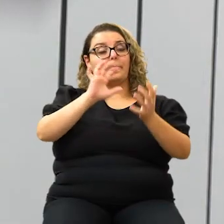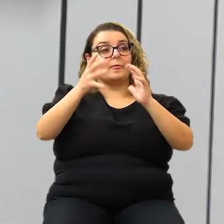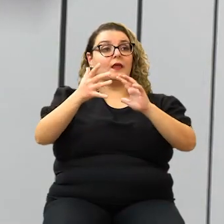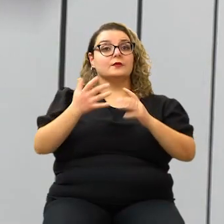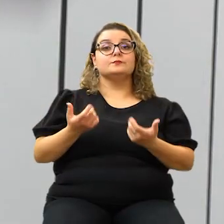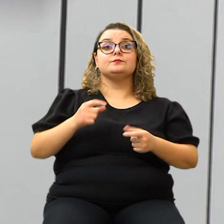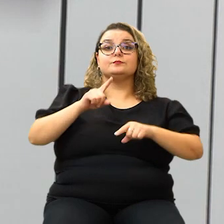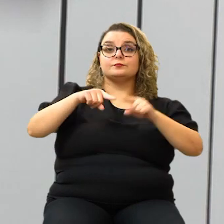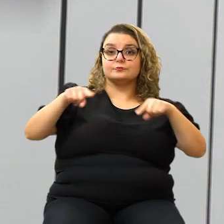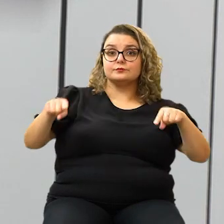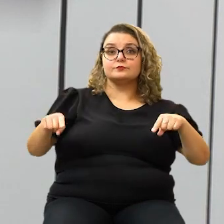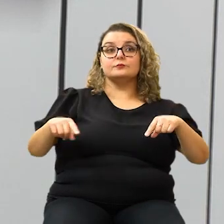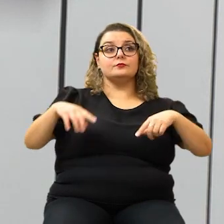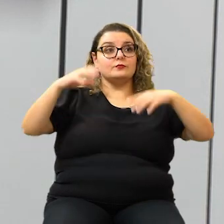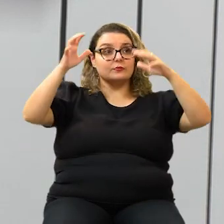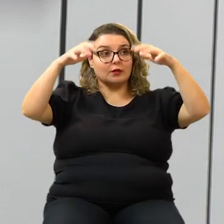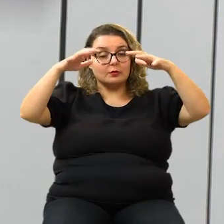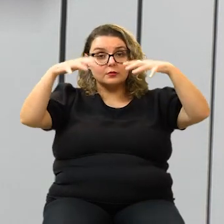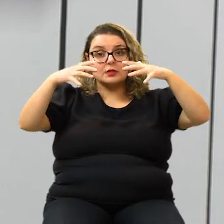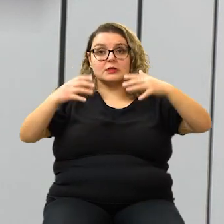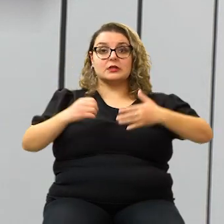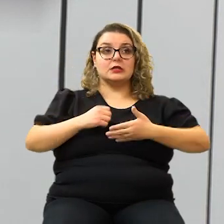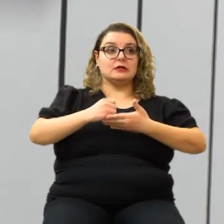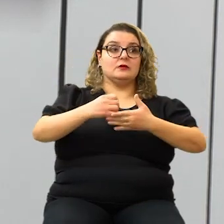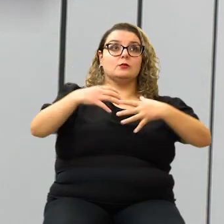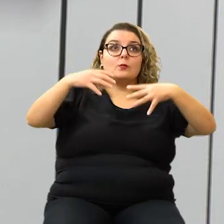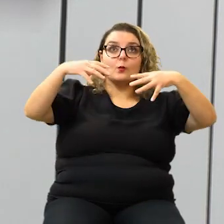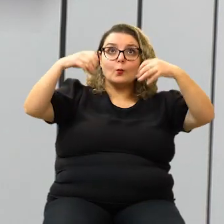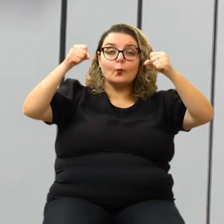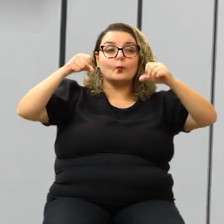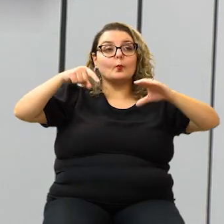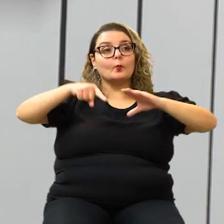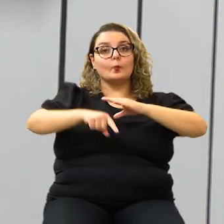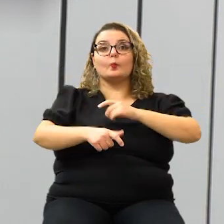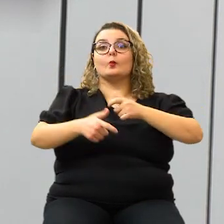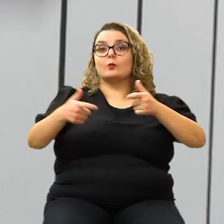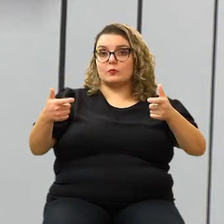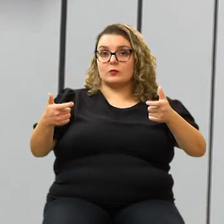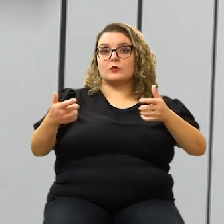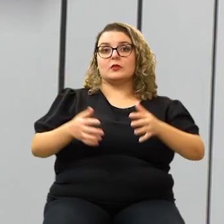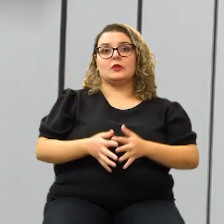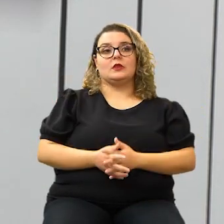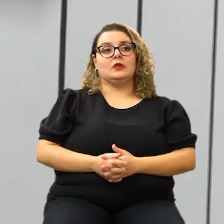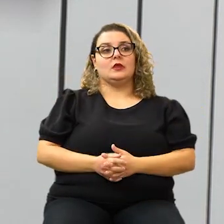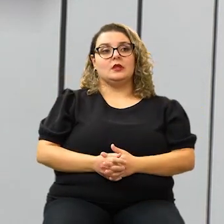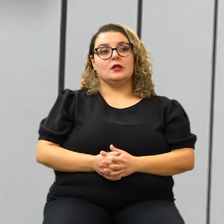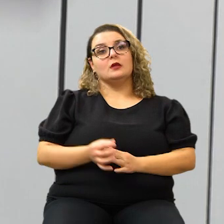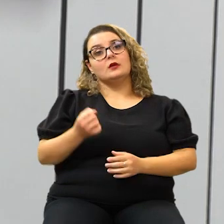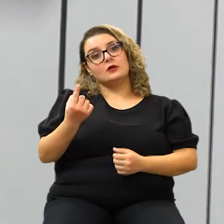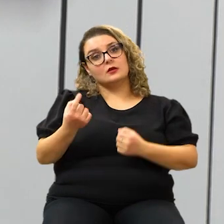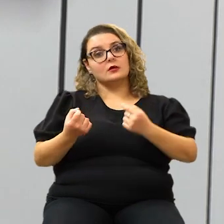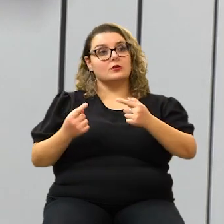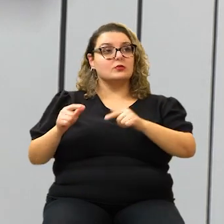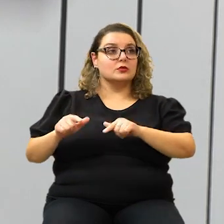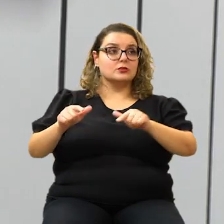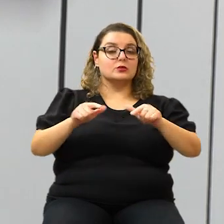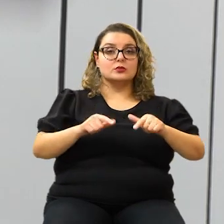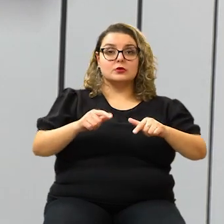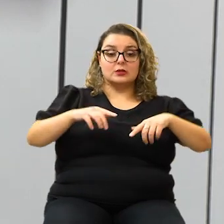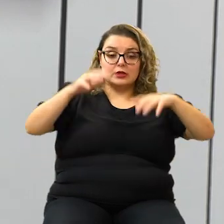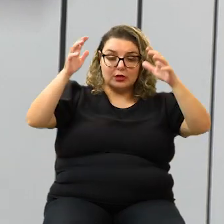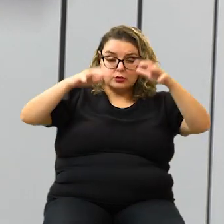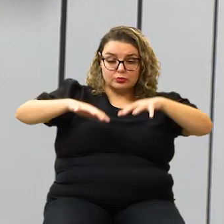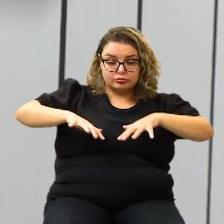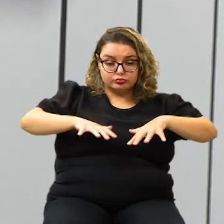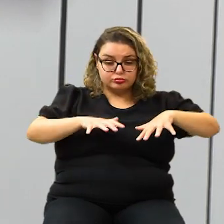também alteram os padrões de chuva, levando às secas mais intensas e alguns locais